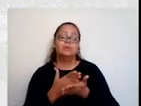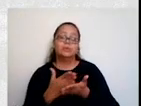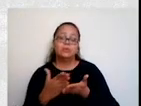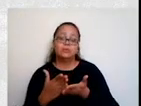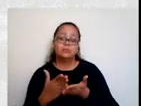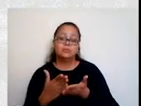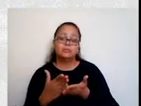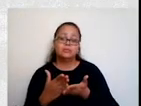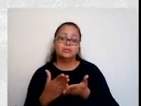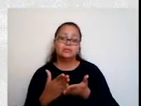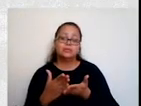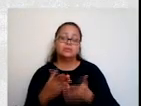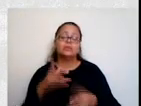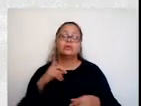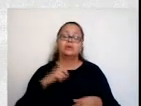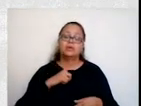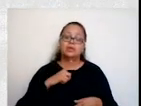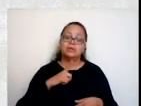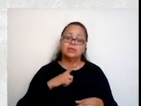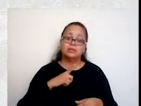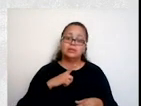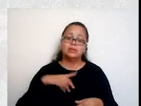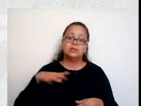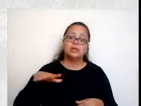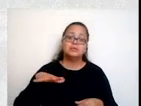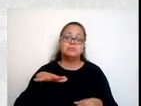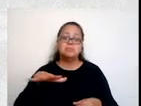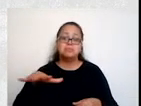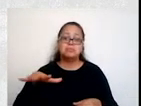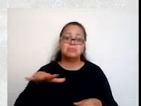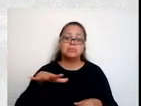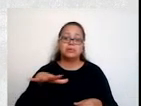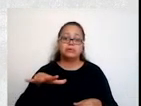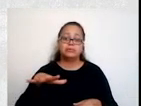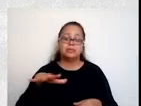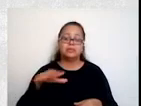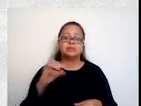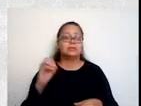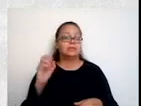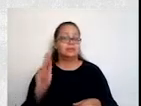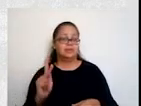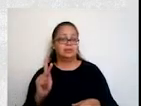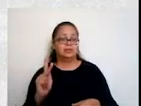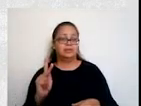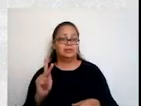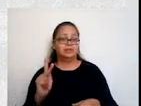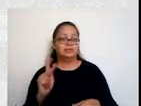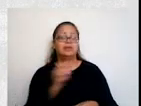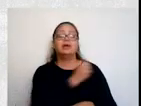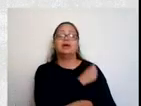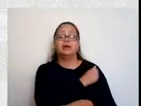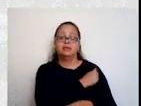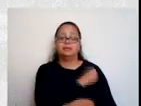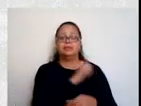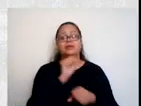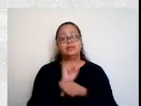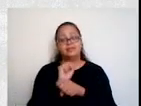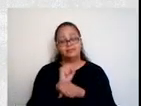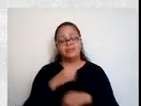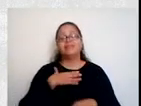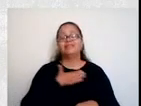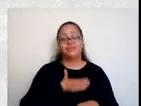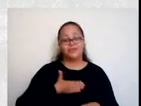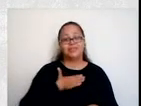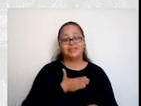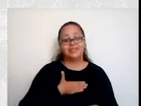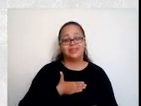Começou a existir uma movimentação nesse sentido. Ok? Pessoal, espero que